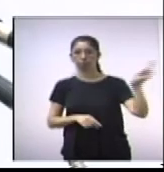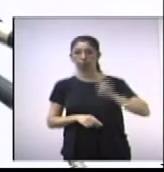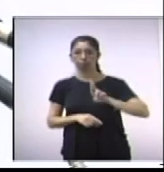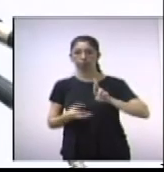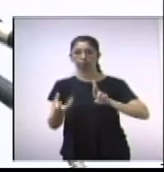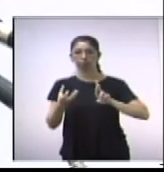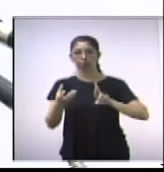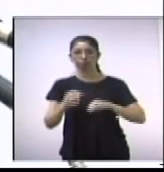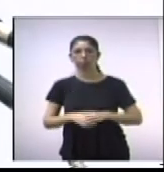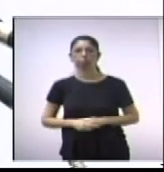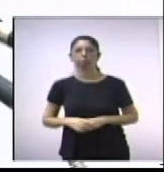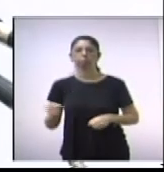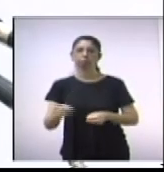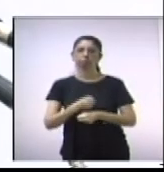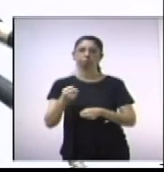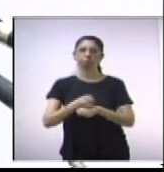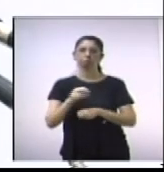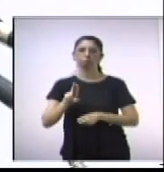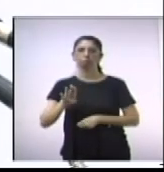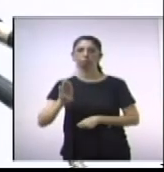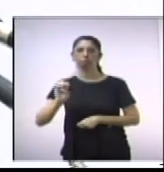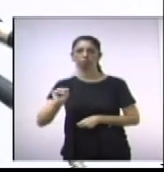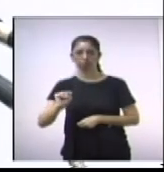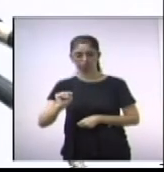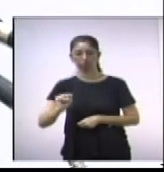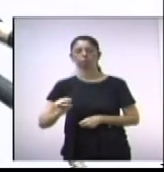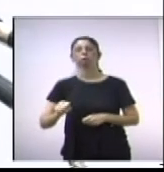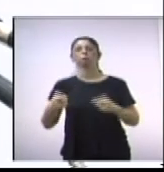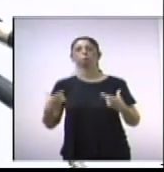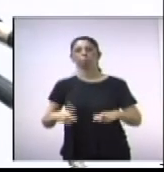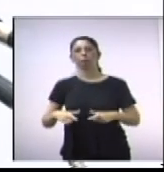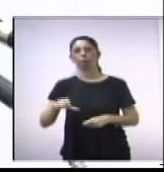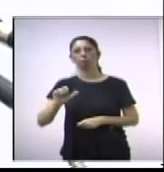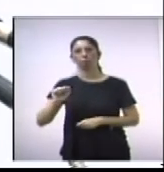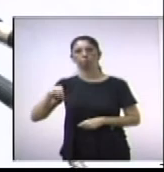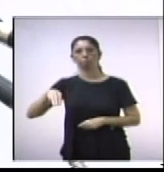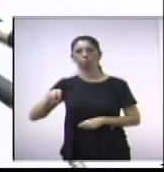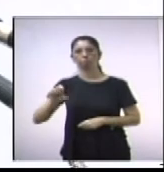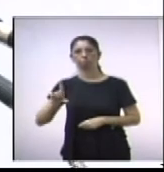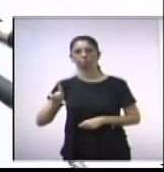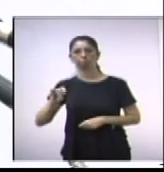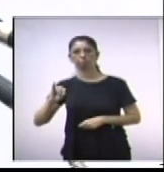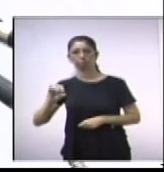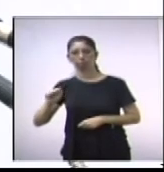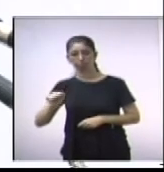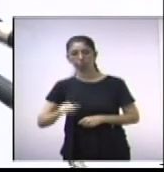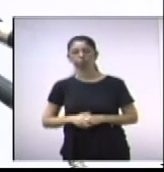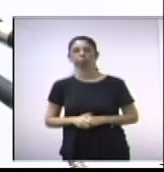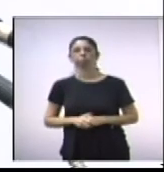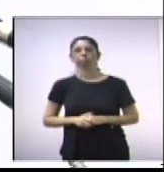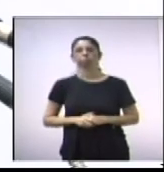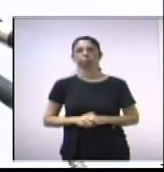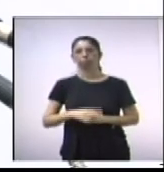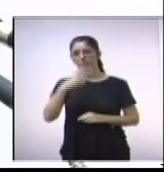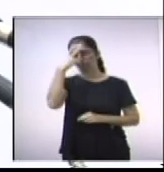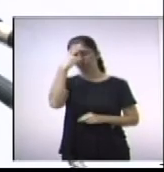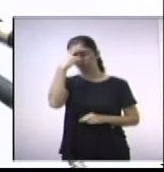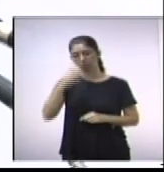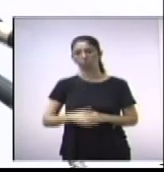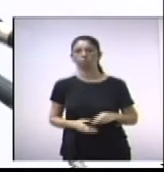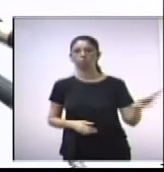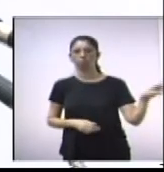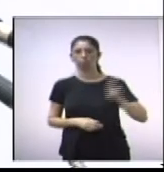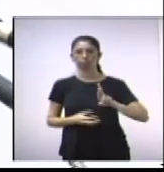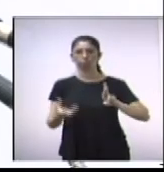executivo sobre a conclusão da reforma na OBS do Jardim Amélia. Número 183, do vereador Fábio Valadão, requer a CETESB informações